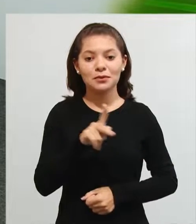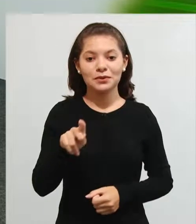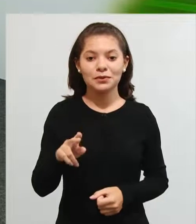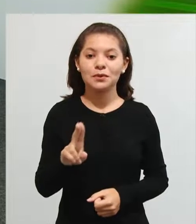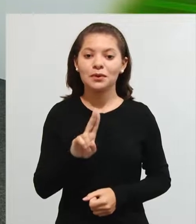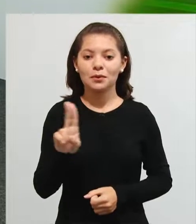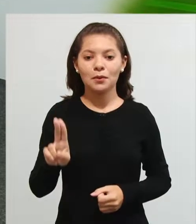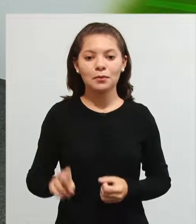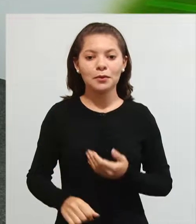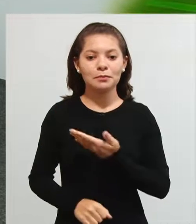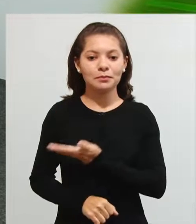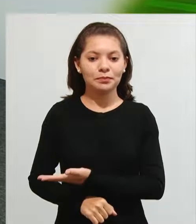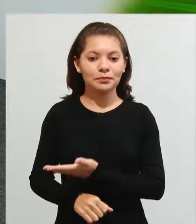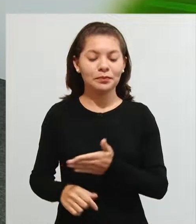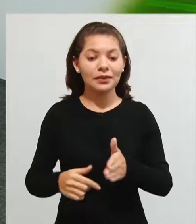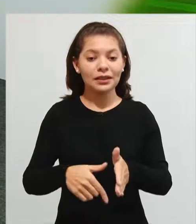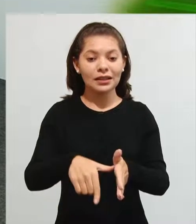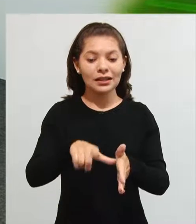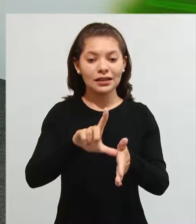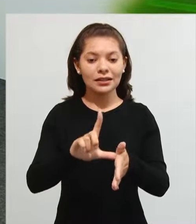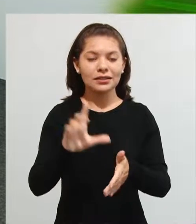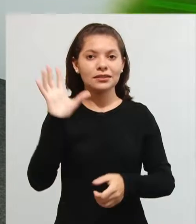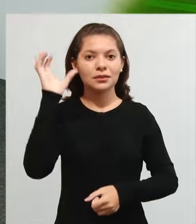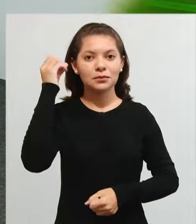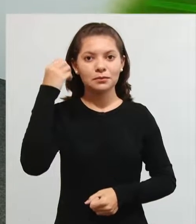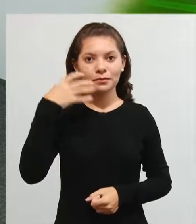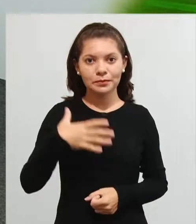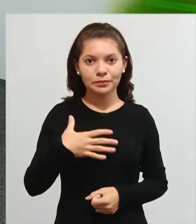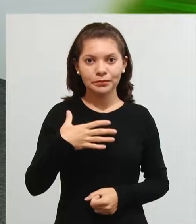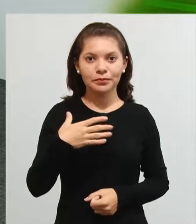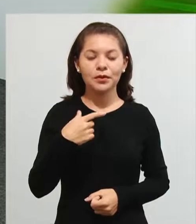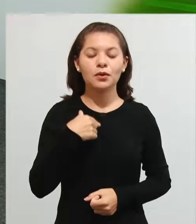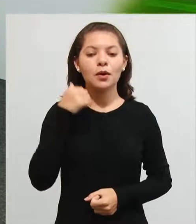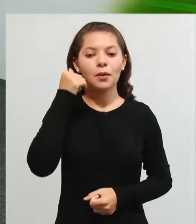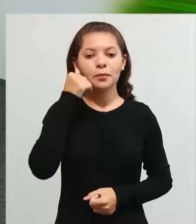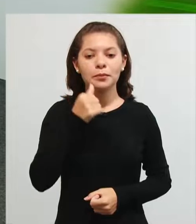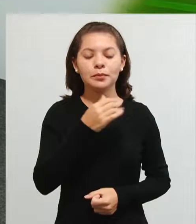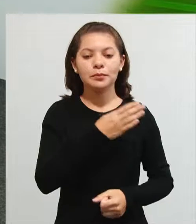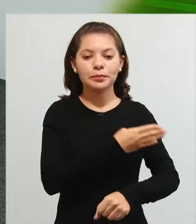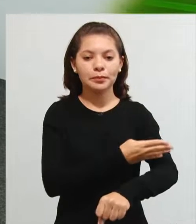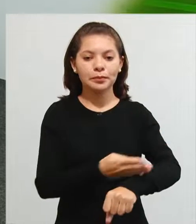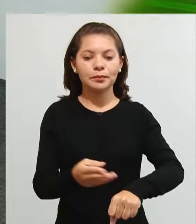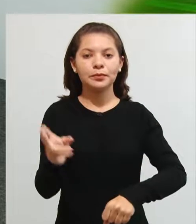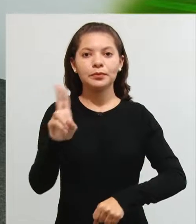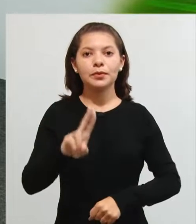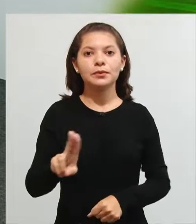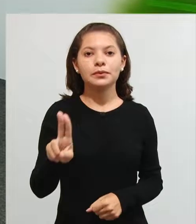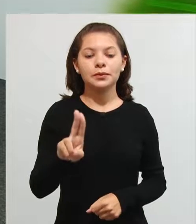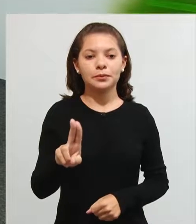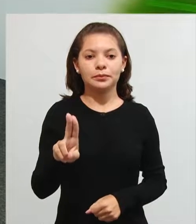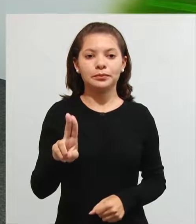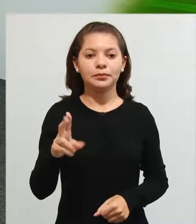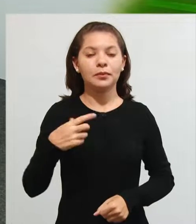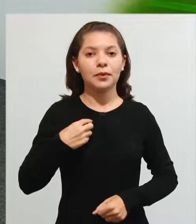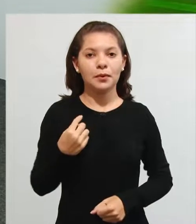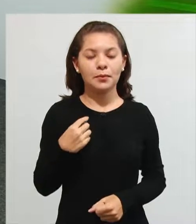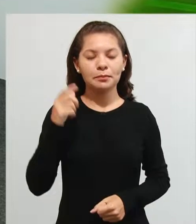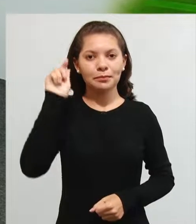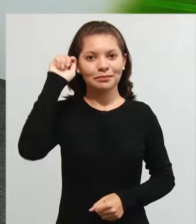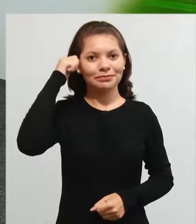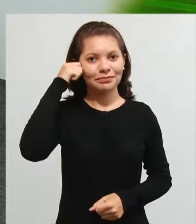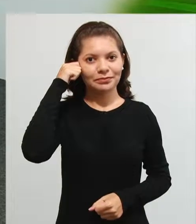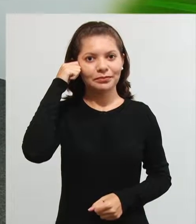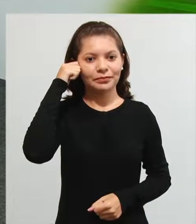dar início à nossa aula, eu farei a minha audiodescrição. Sou uma mulher branca, estou usando uma roupa